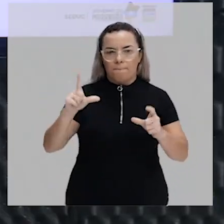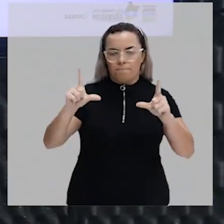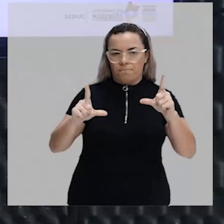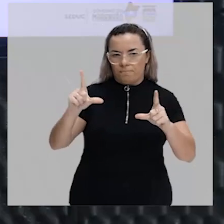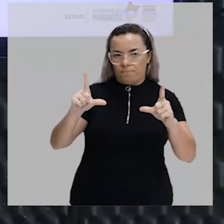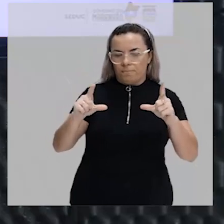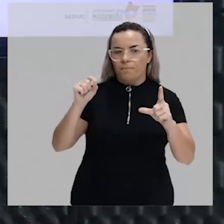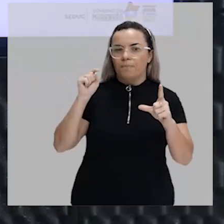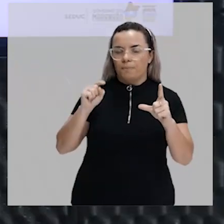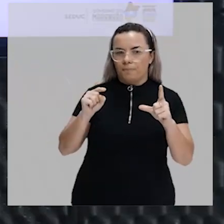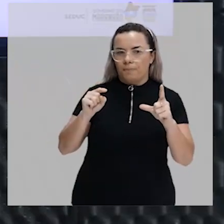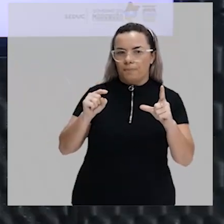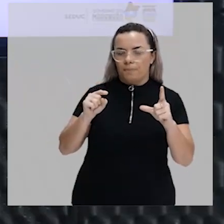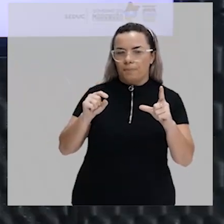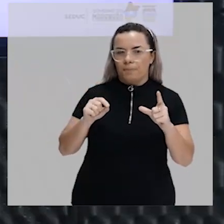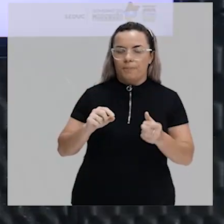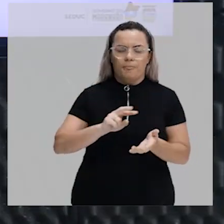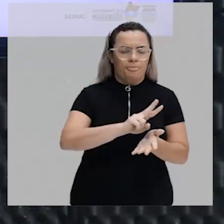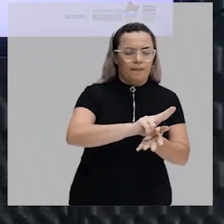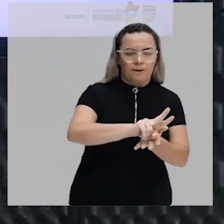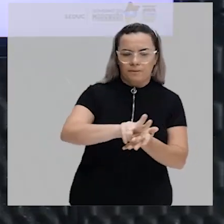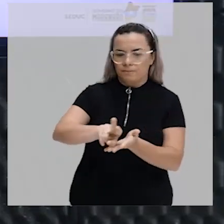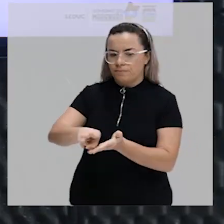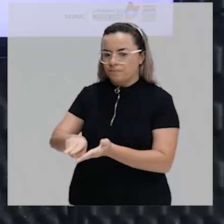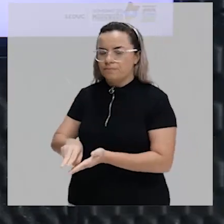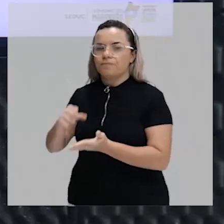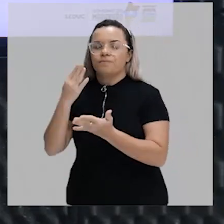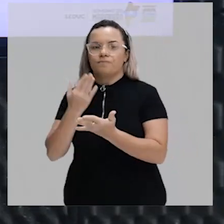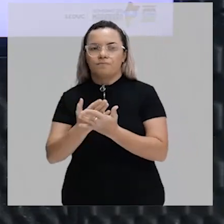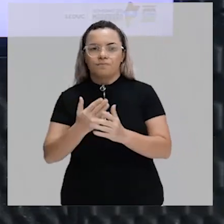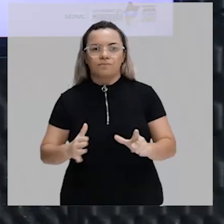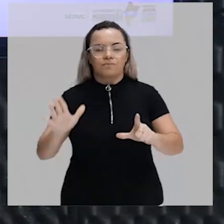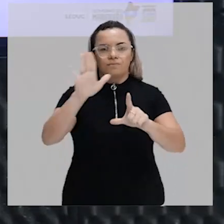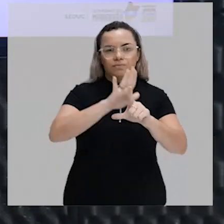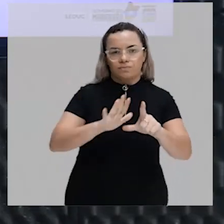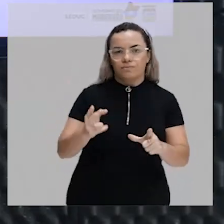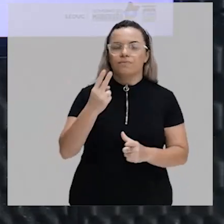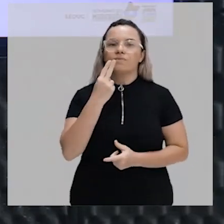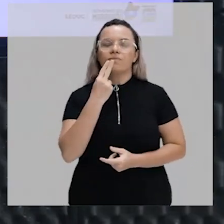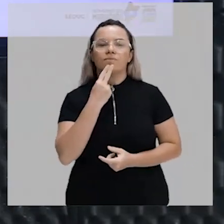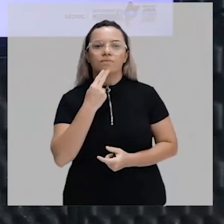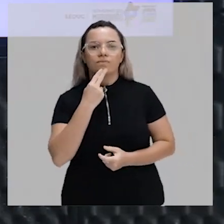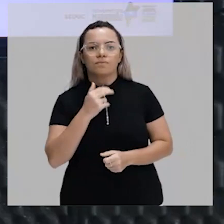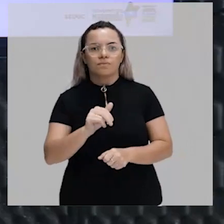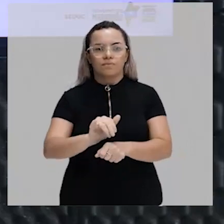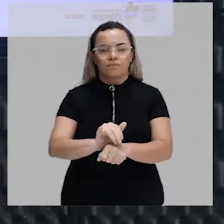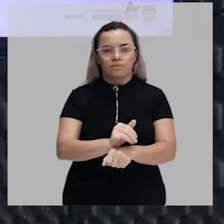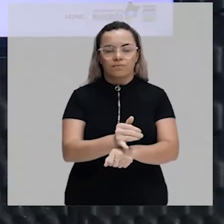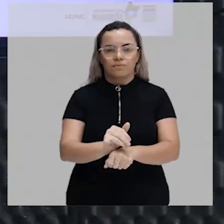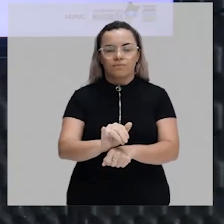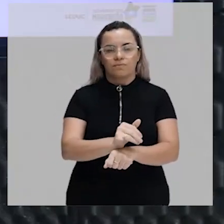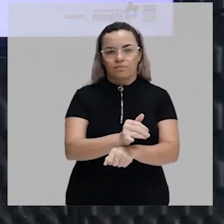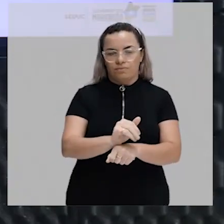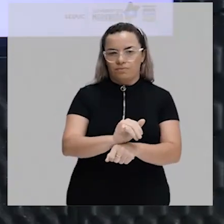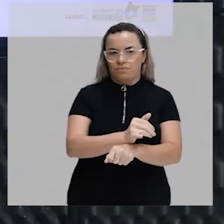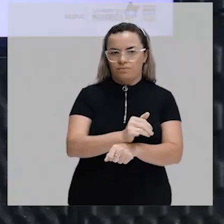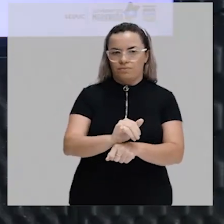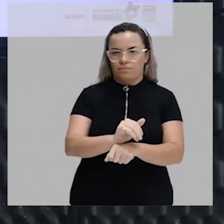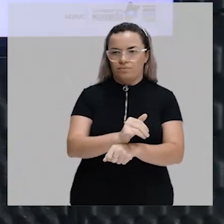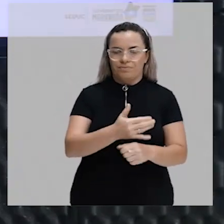a esta e outras aulas na plataforma Gonçalves Dias no YouTube. Sejam todos